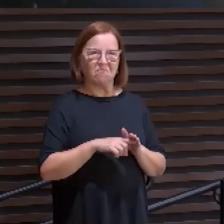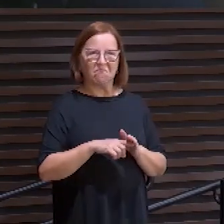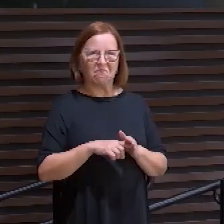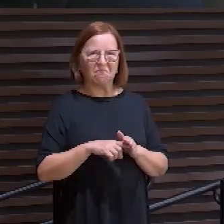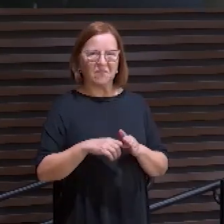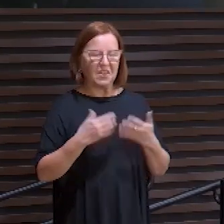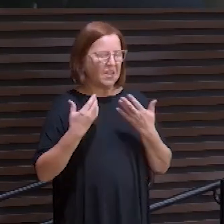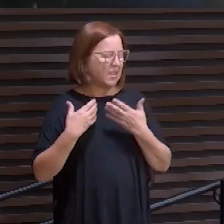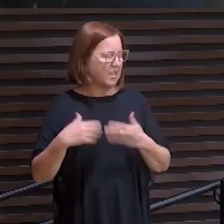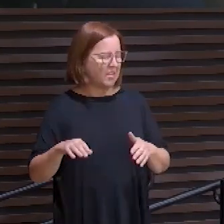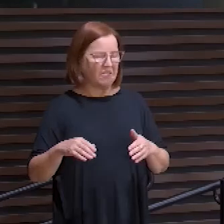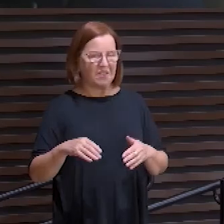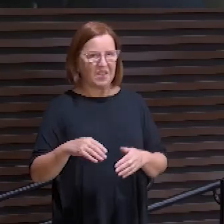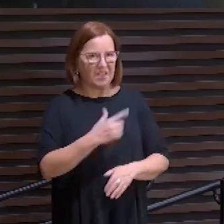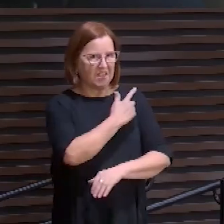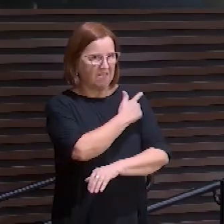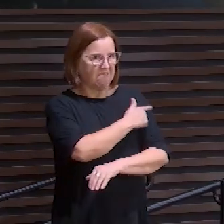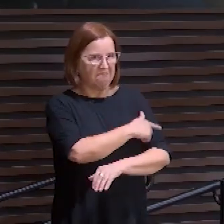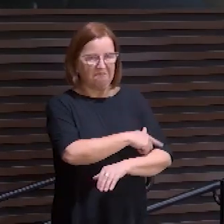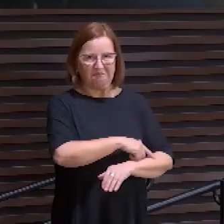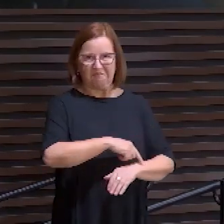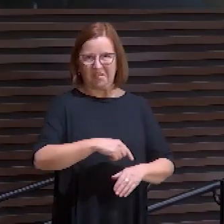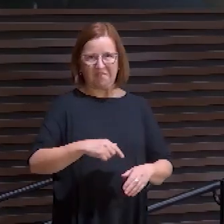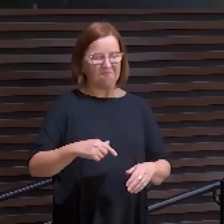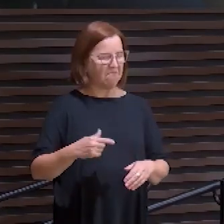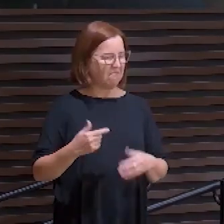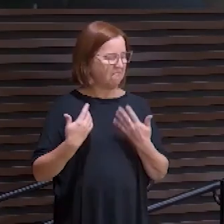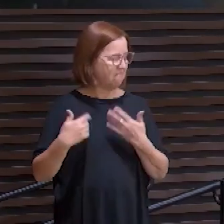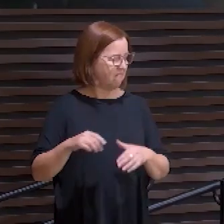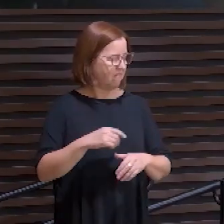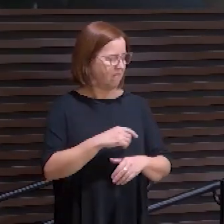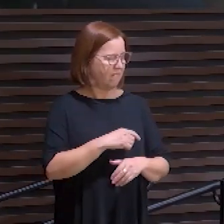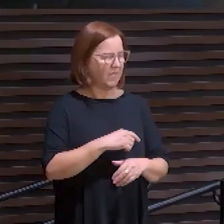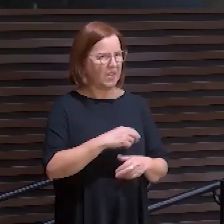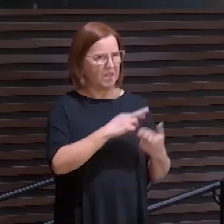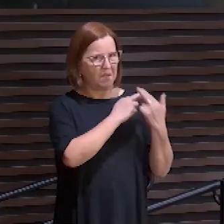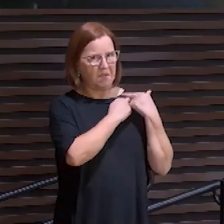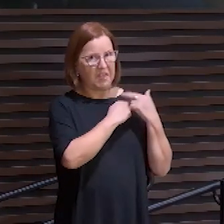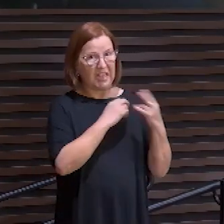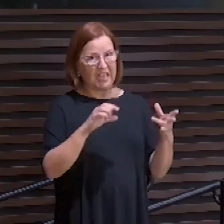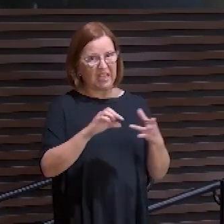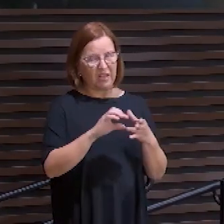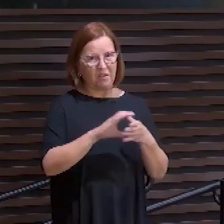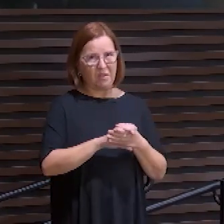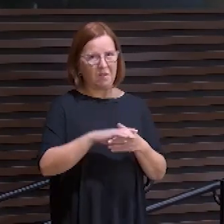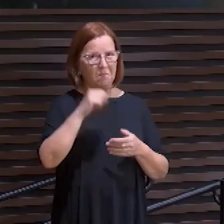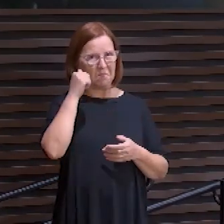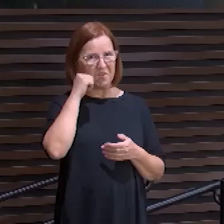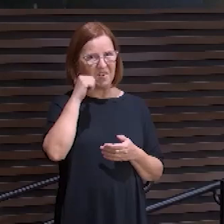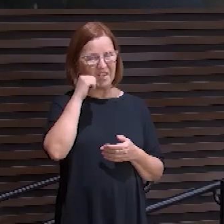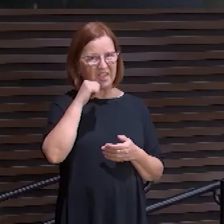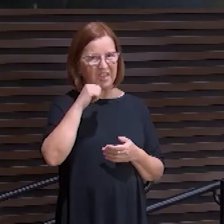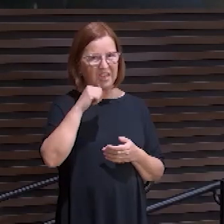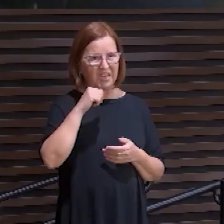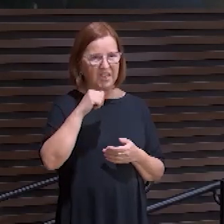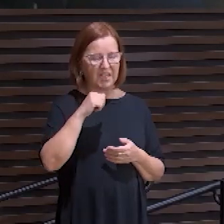de responsabilidade. Casou-se com uma mulher que também vivia uma vida sem